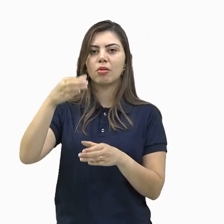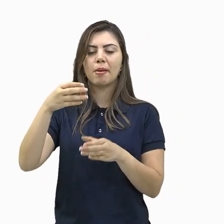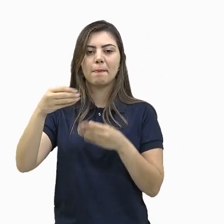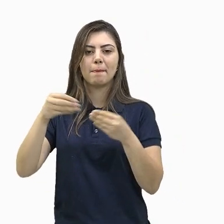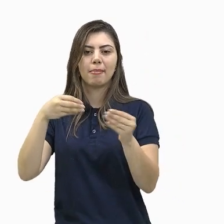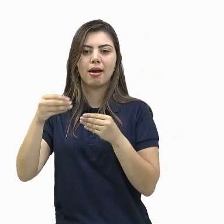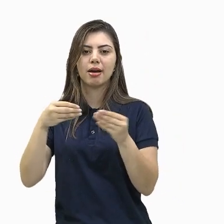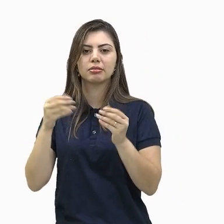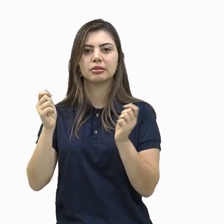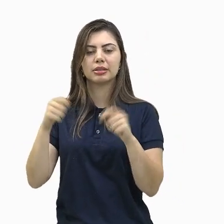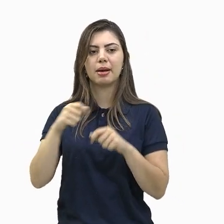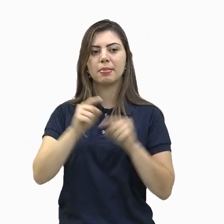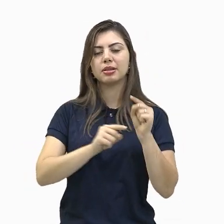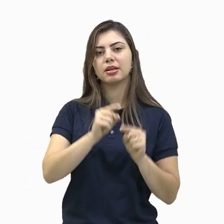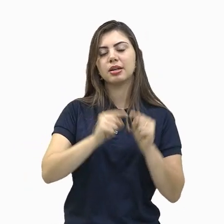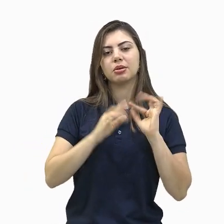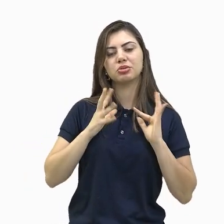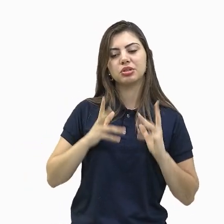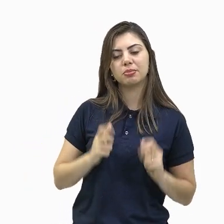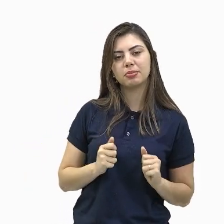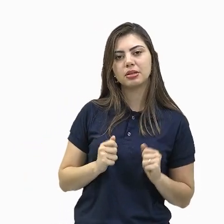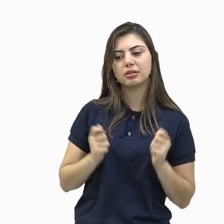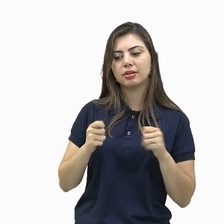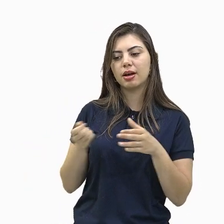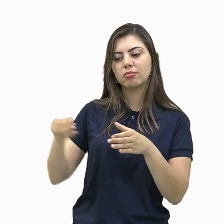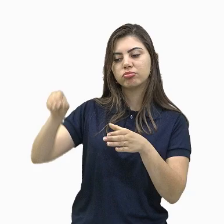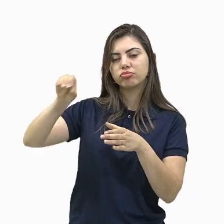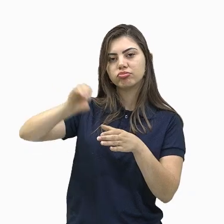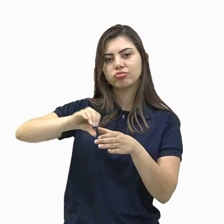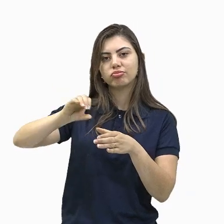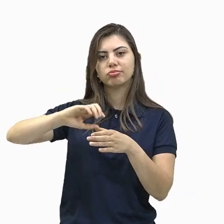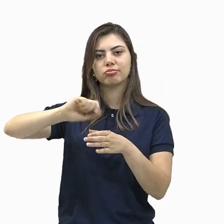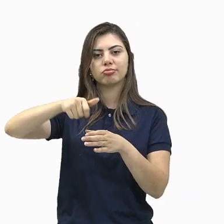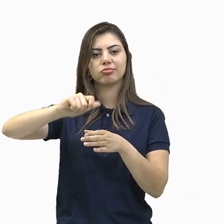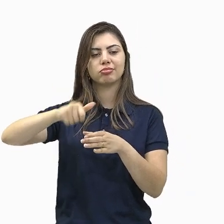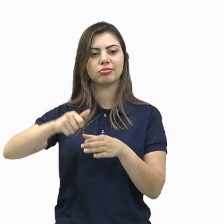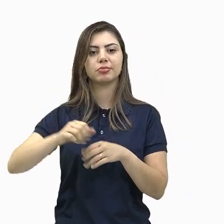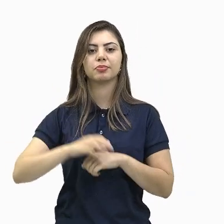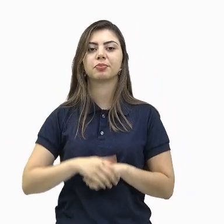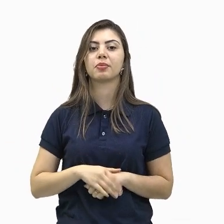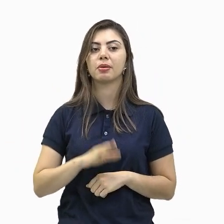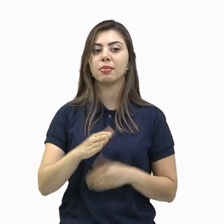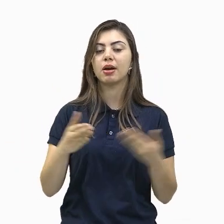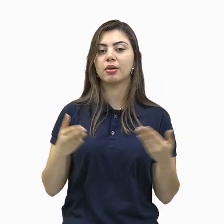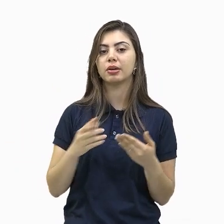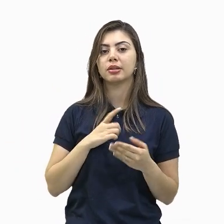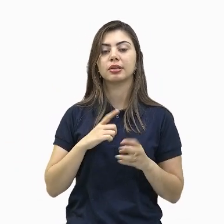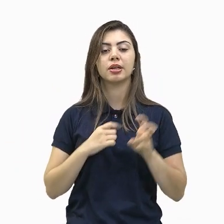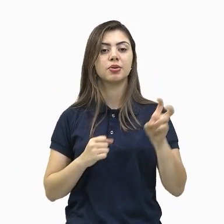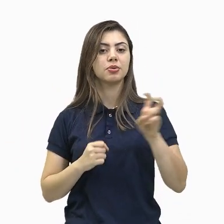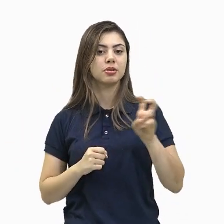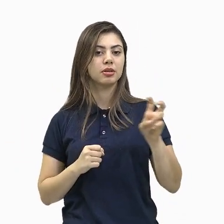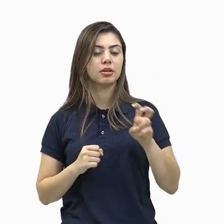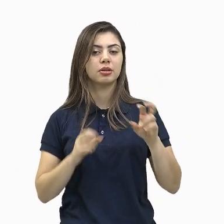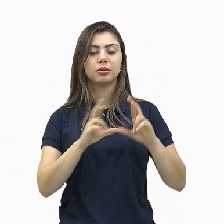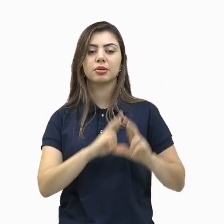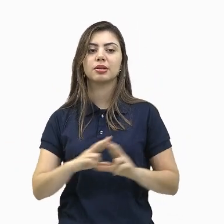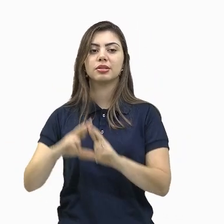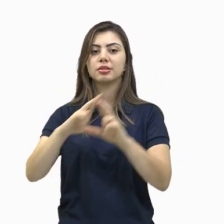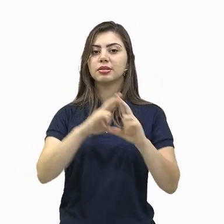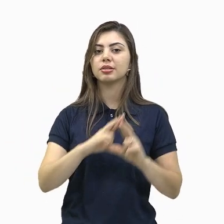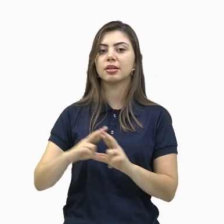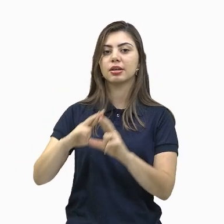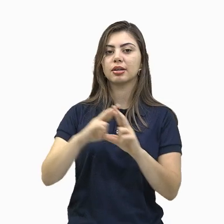alguns exemplos de como a gente reutilizar itens. No nosso 5R, o reciclar, ele envolve